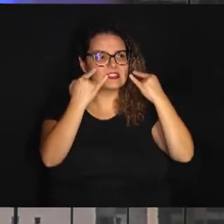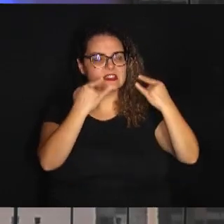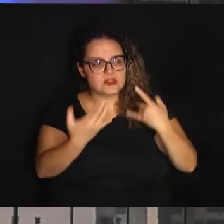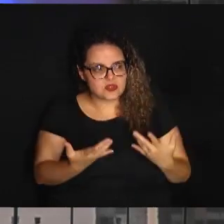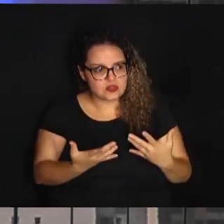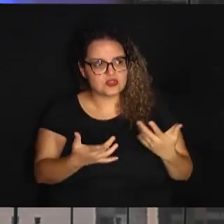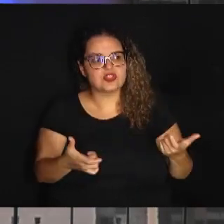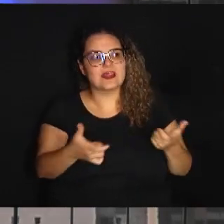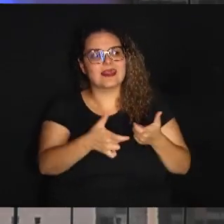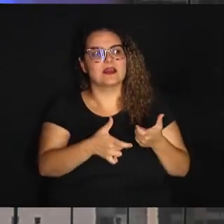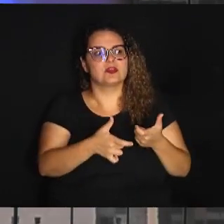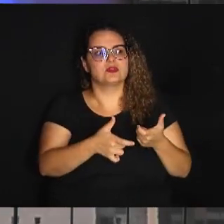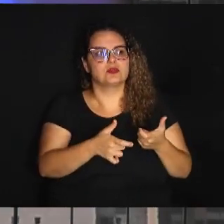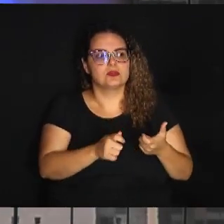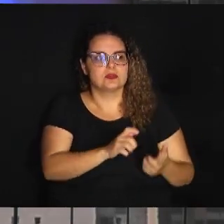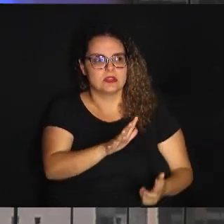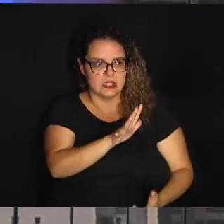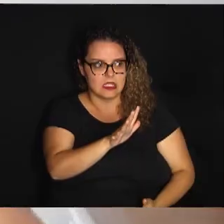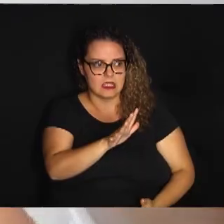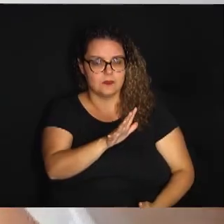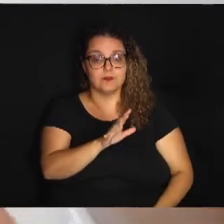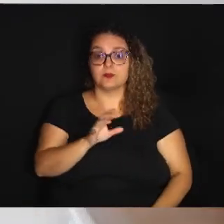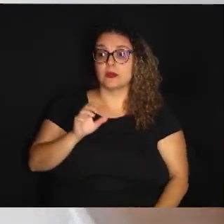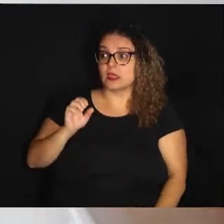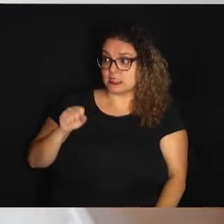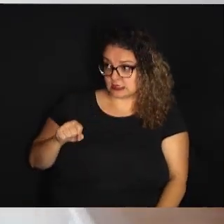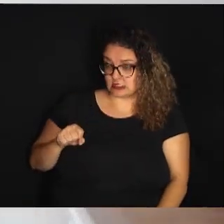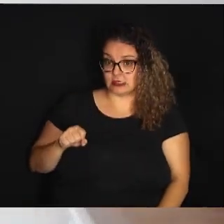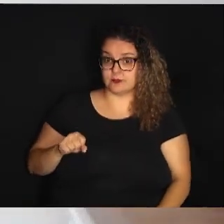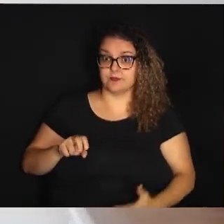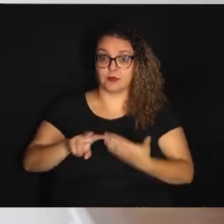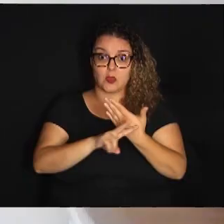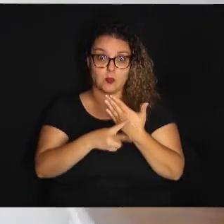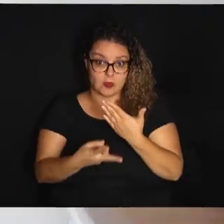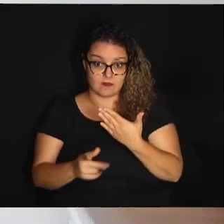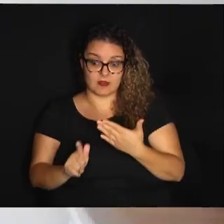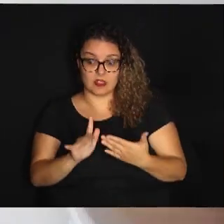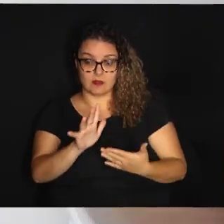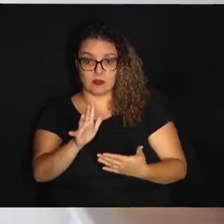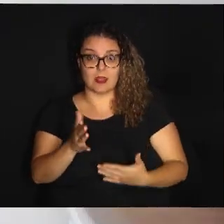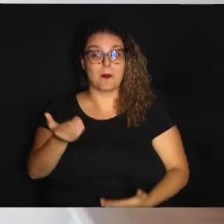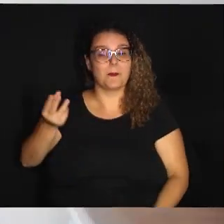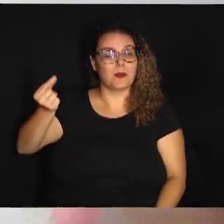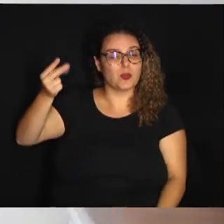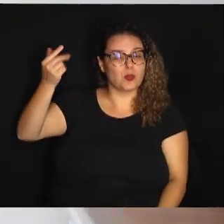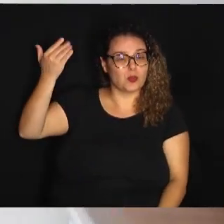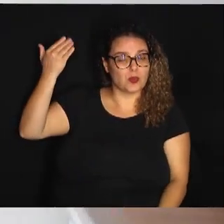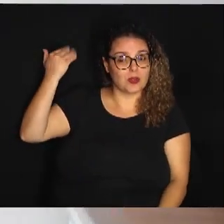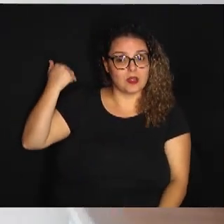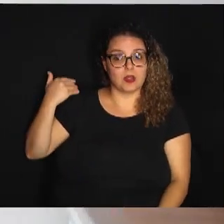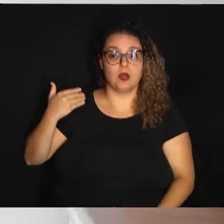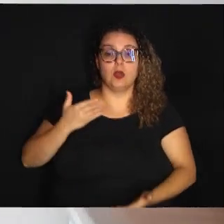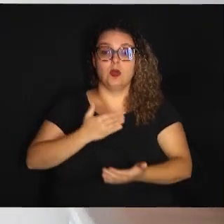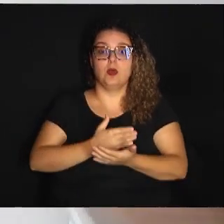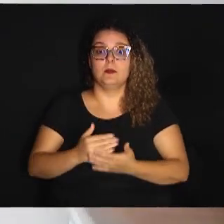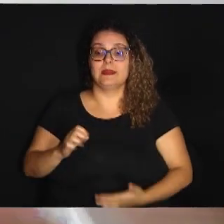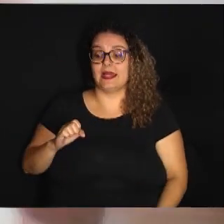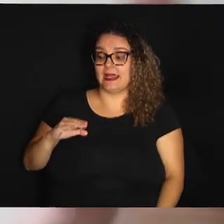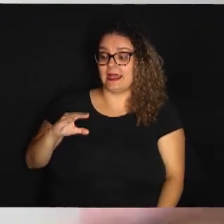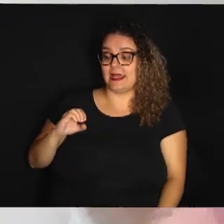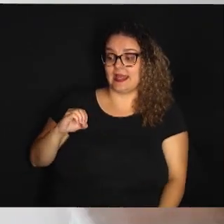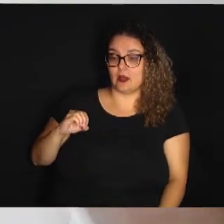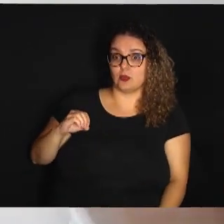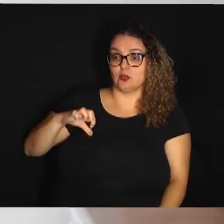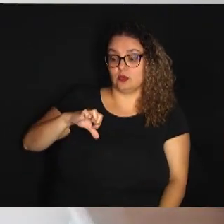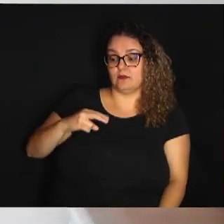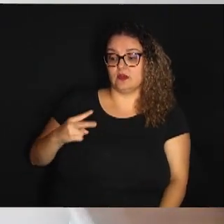redução das emissões? Isso, na verdade, assim, a questão de gases de efeito estufa, ela é até mais antiga, né? Ela começou aqui na